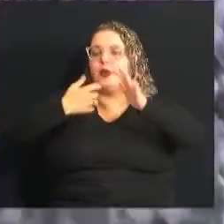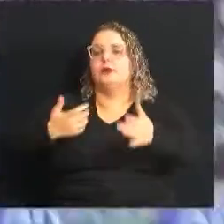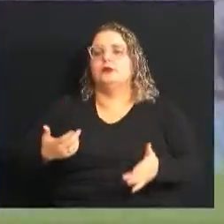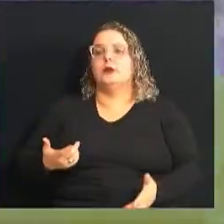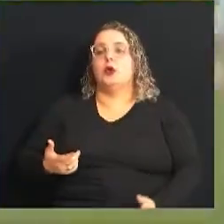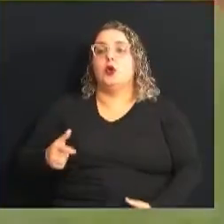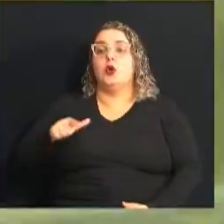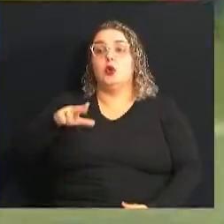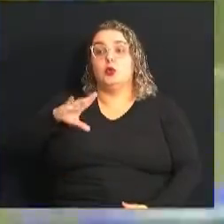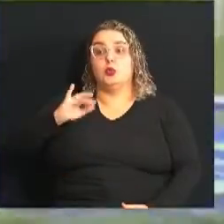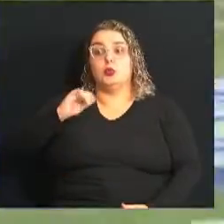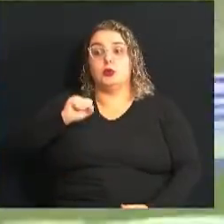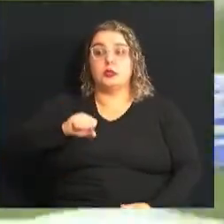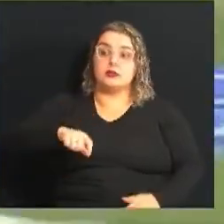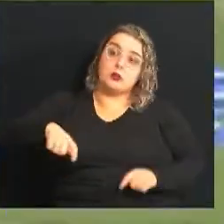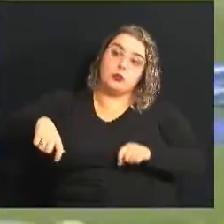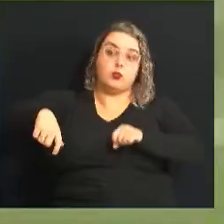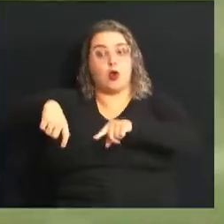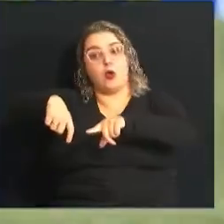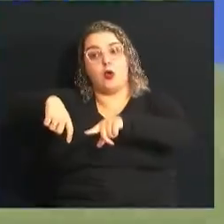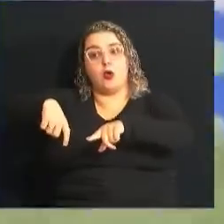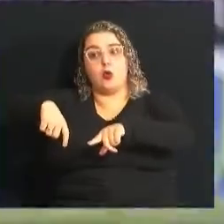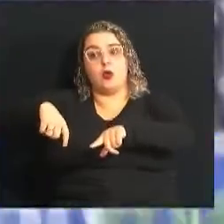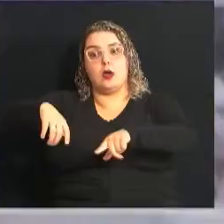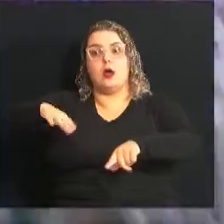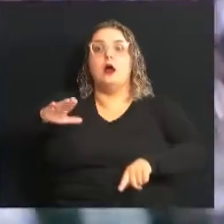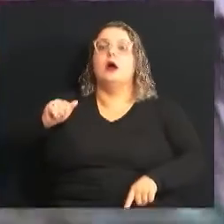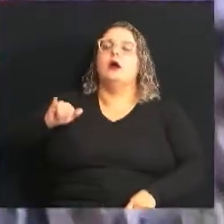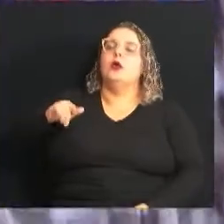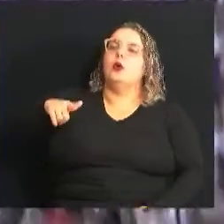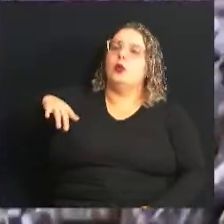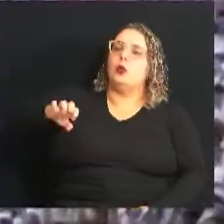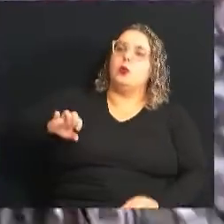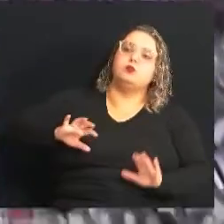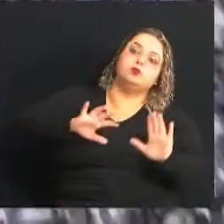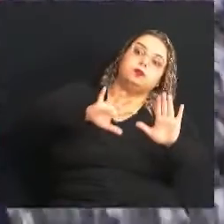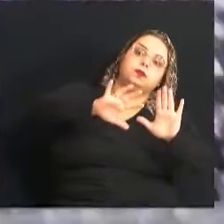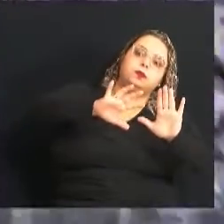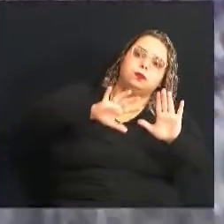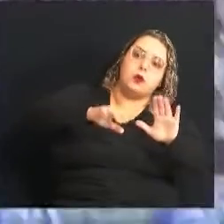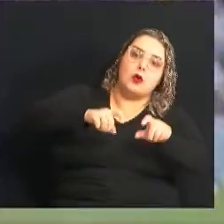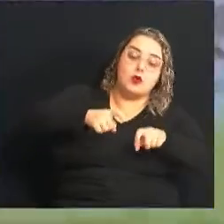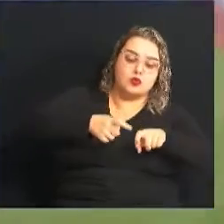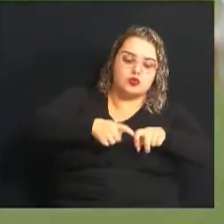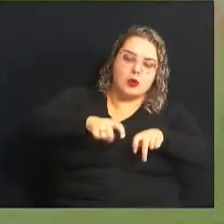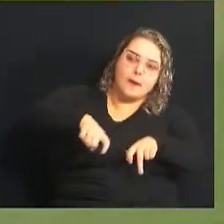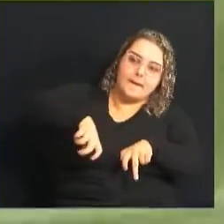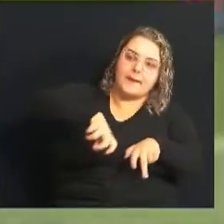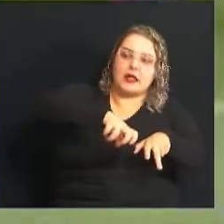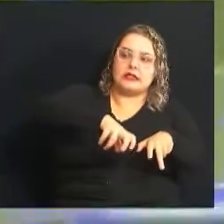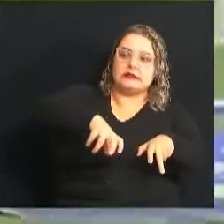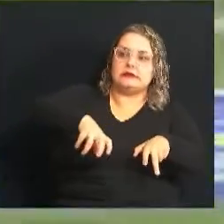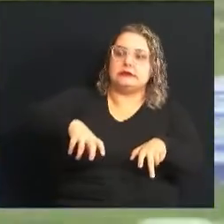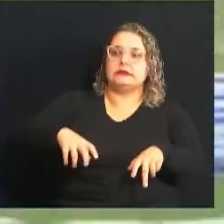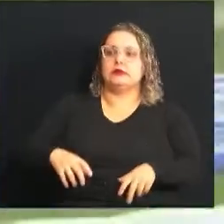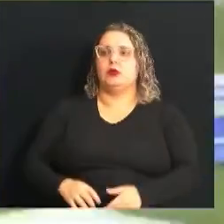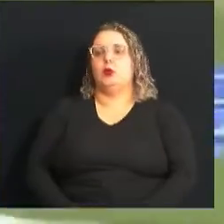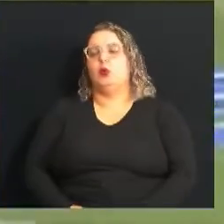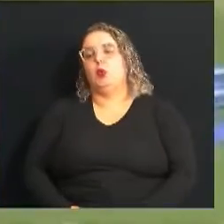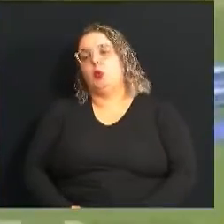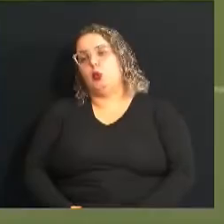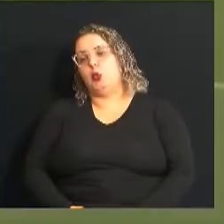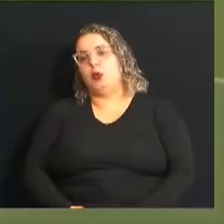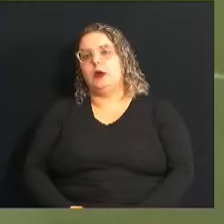Lucas Ramon desviou de cabeça e Kaique França, com o joelho, fez bela defesa. A